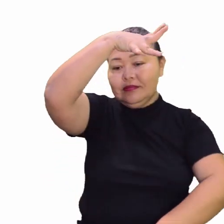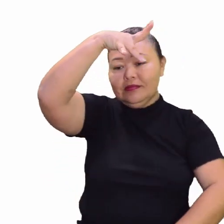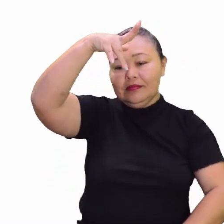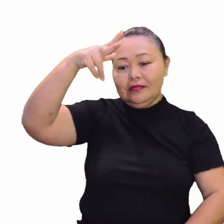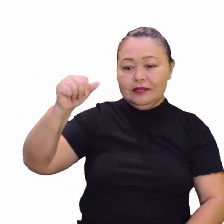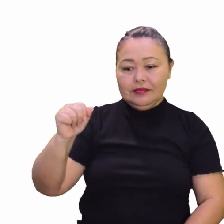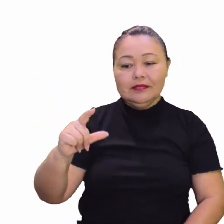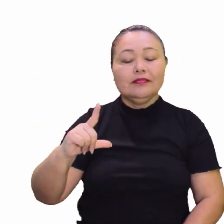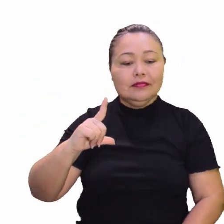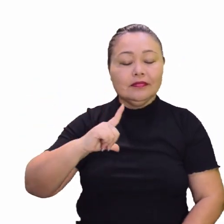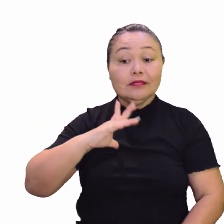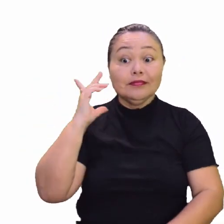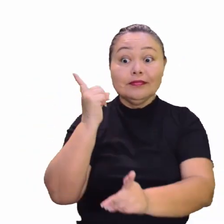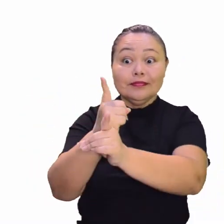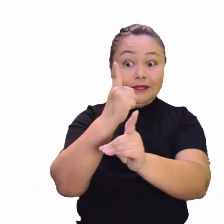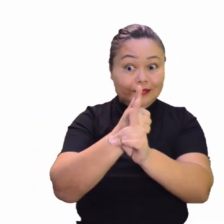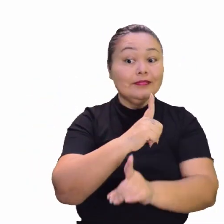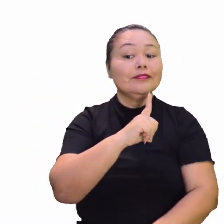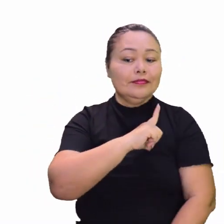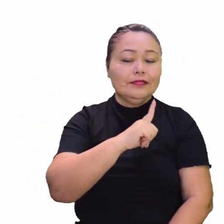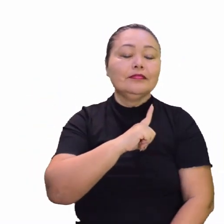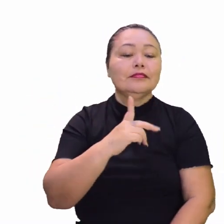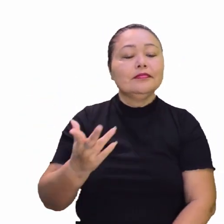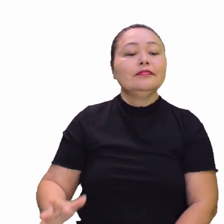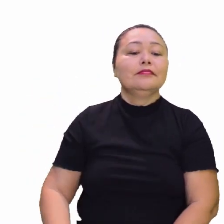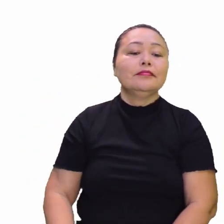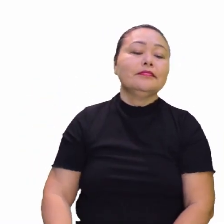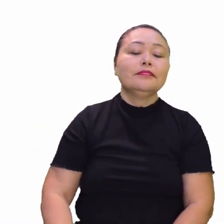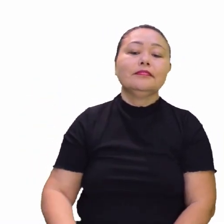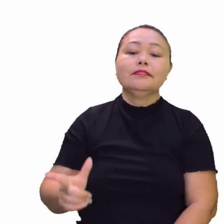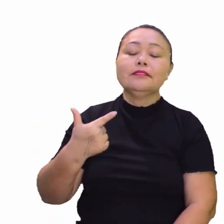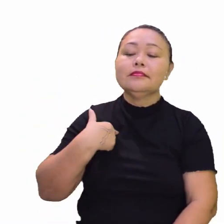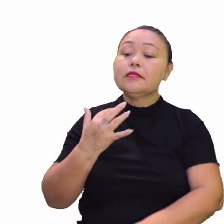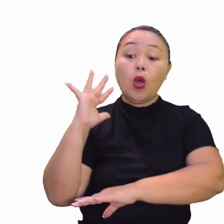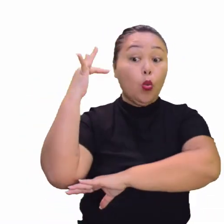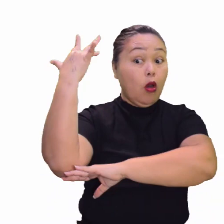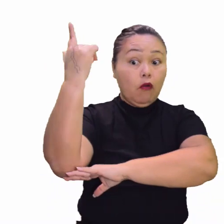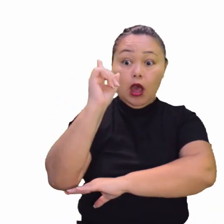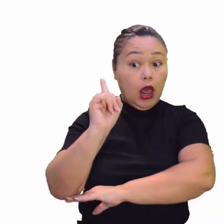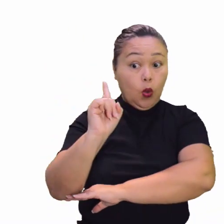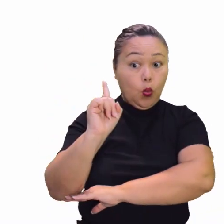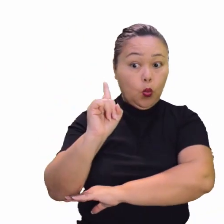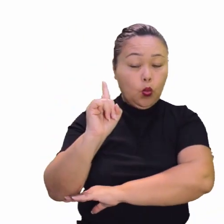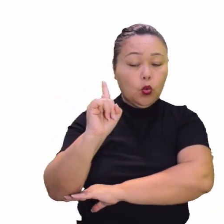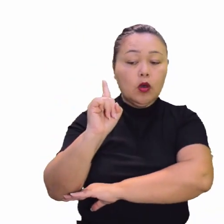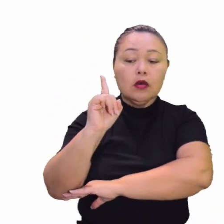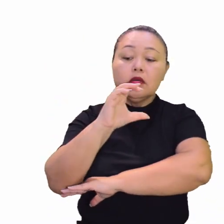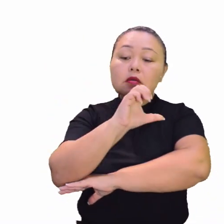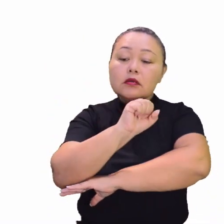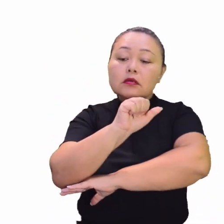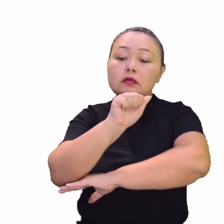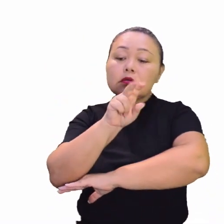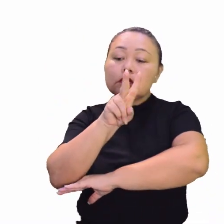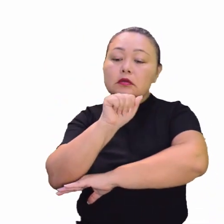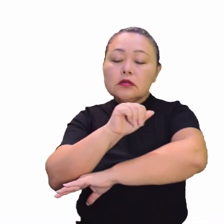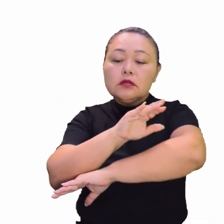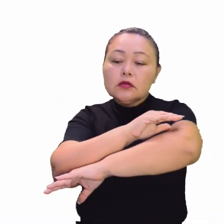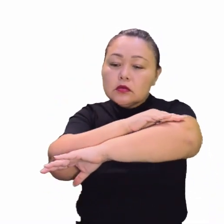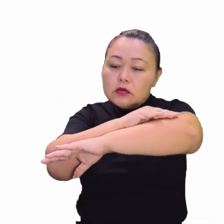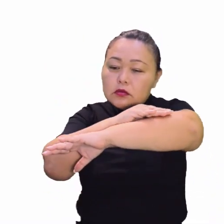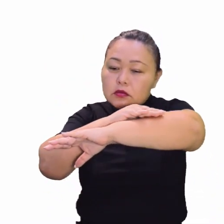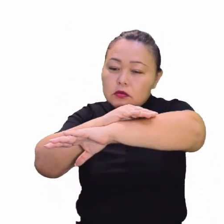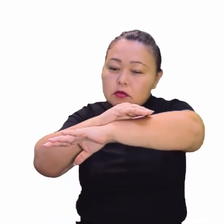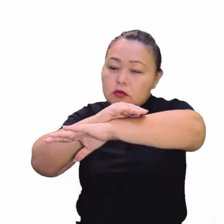Amazônia. Olha só, Rogério, que interessante. Elas não são florestas, nem são savanas como o